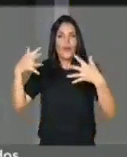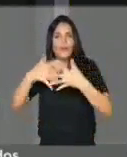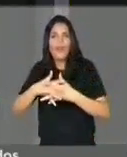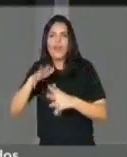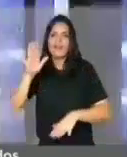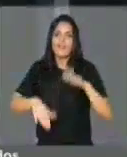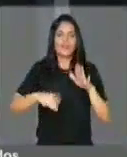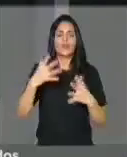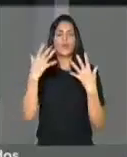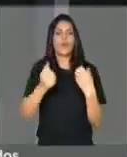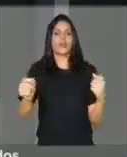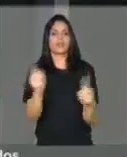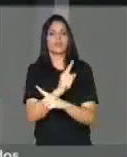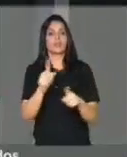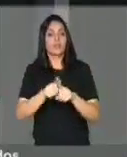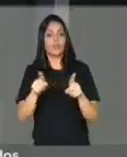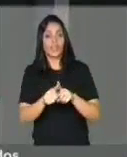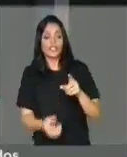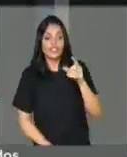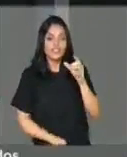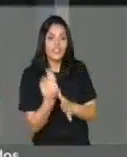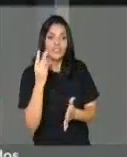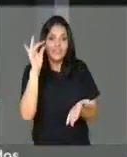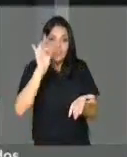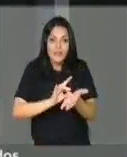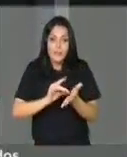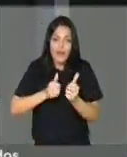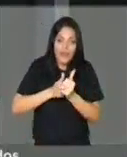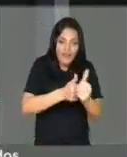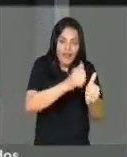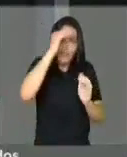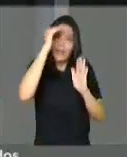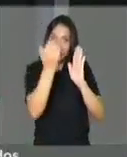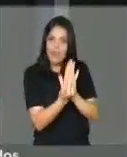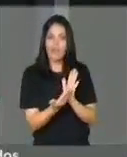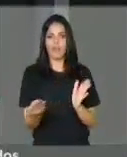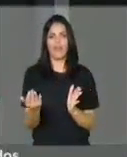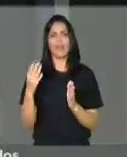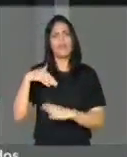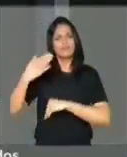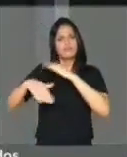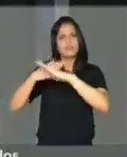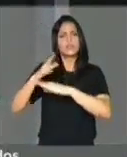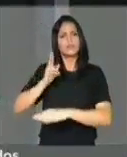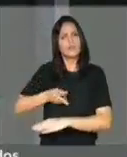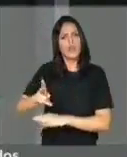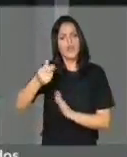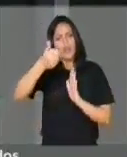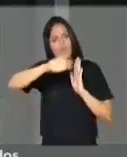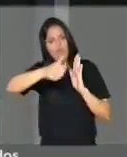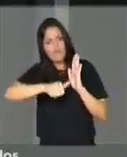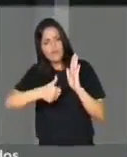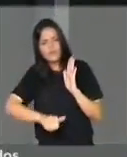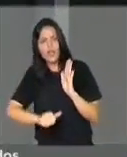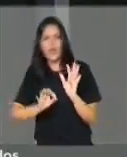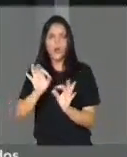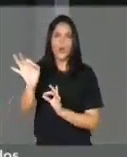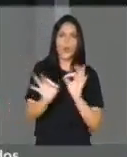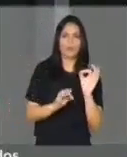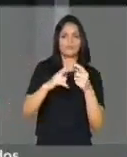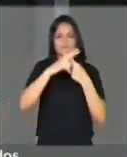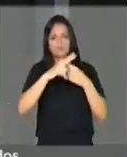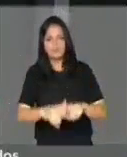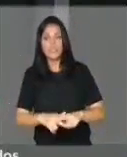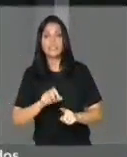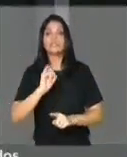vezes, difícil na implementação. Trata-se de uma construção permanente, a ser revisada e redirecionada